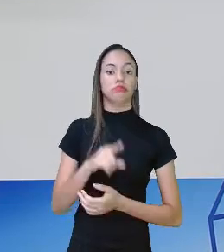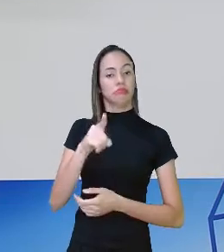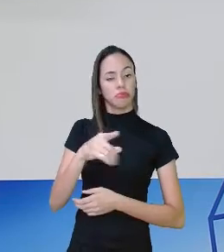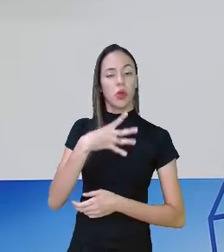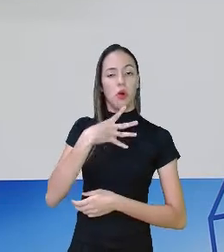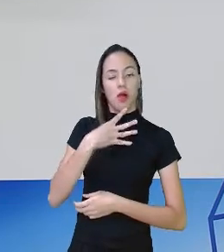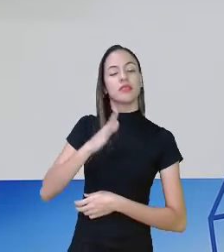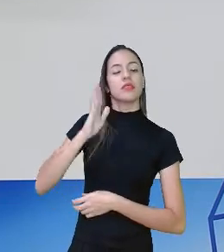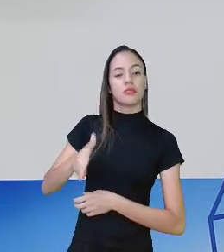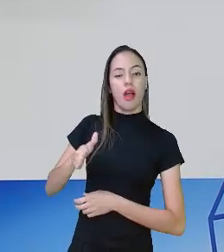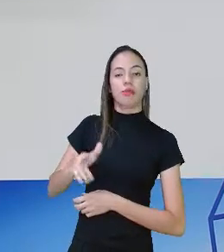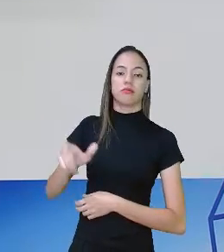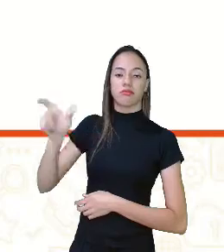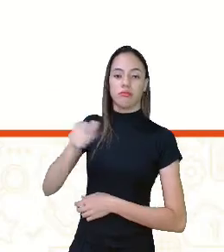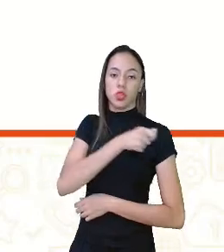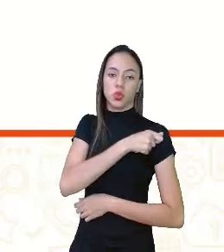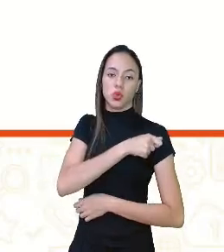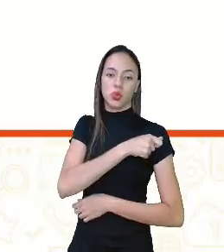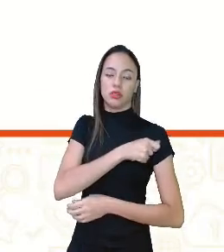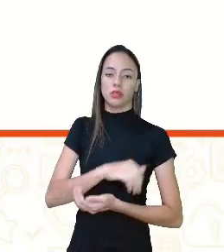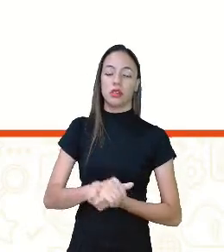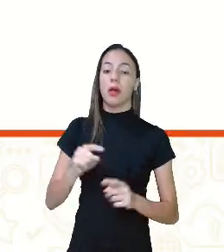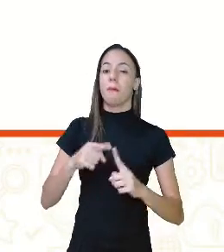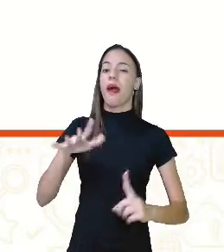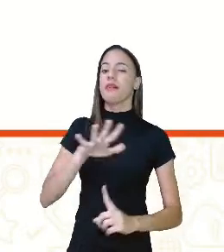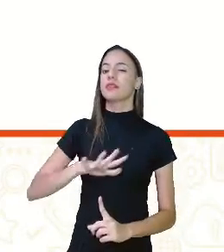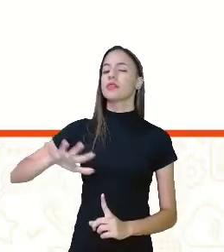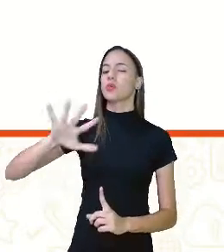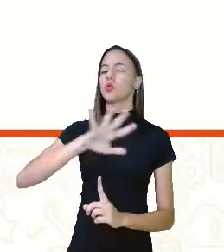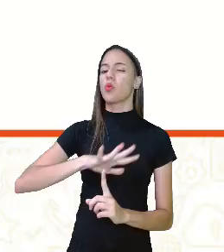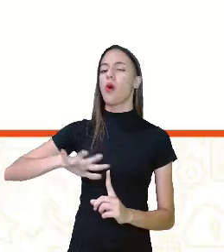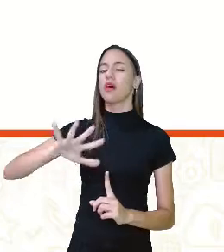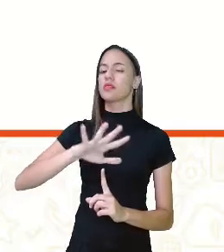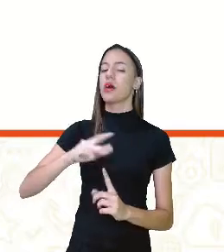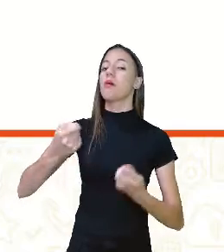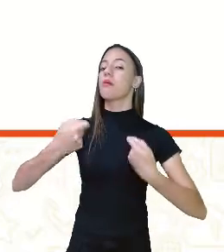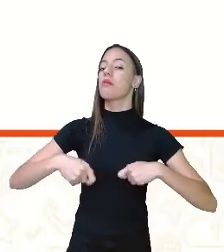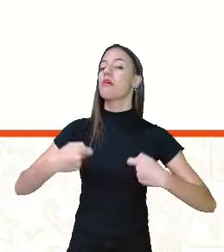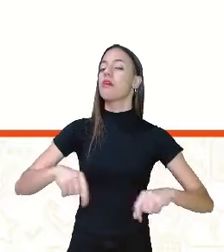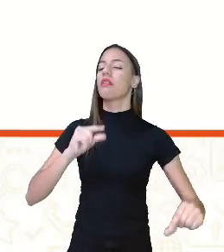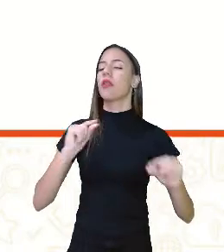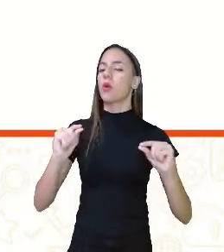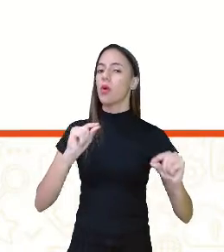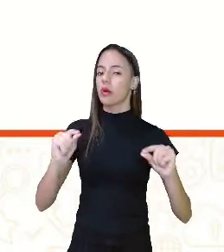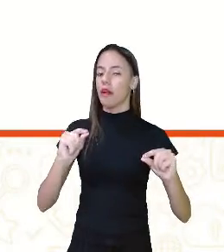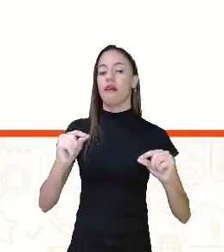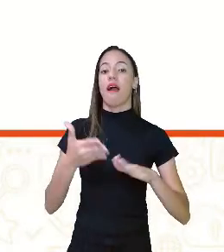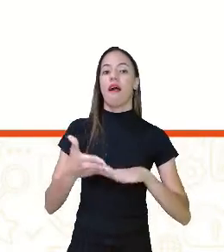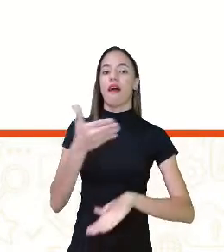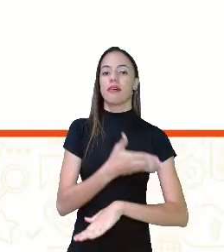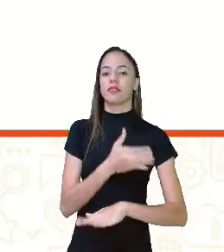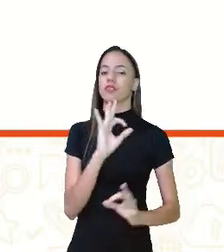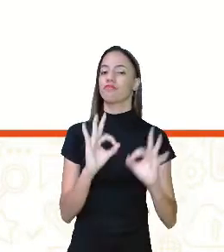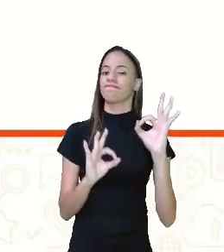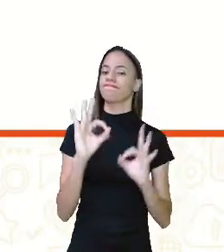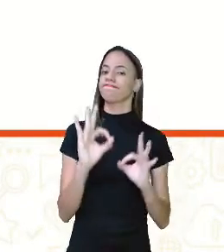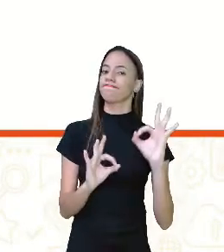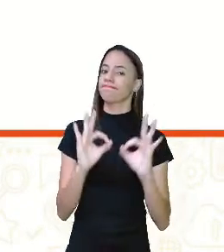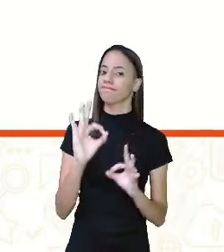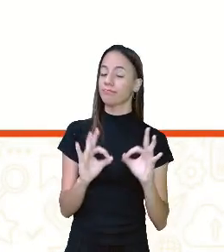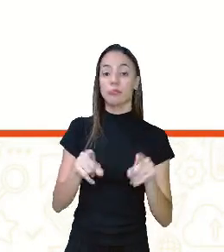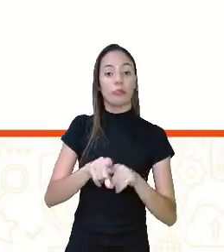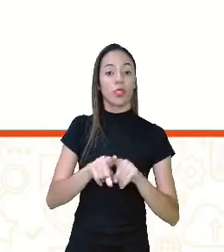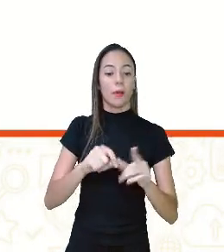estudante e agora as situações devem ser cuidadosamente planejadas e as